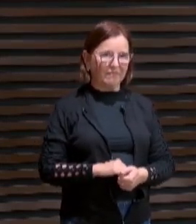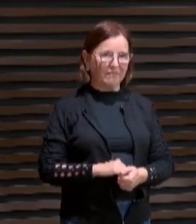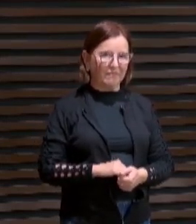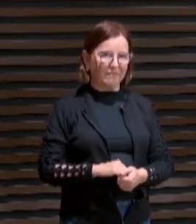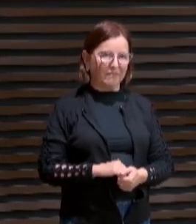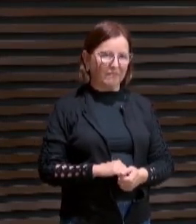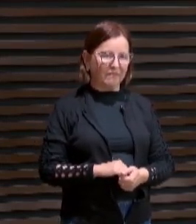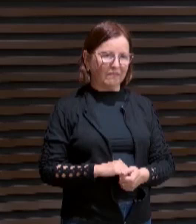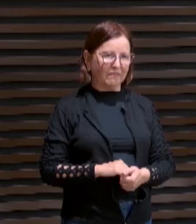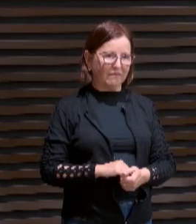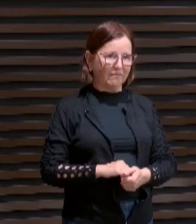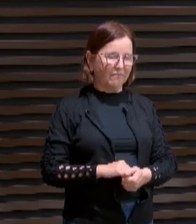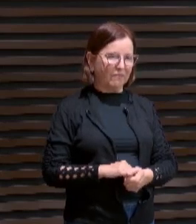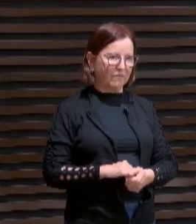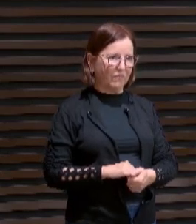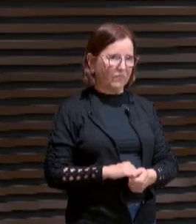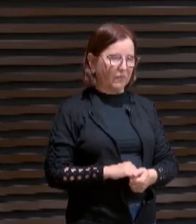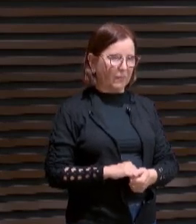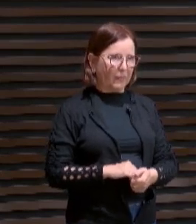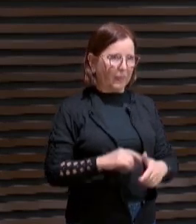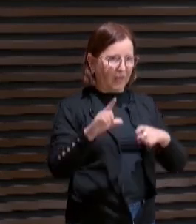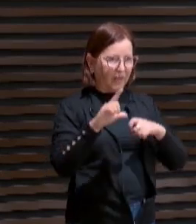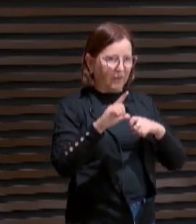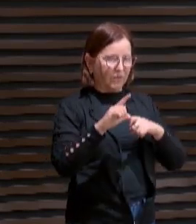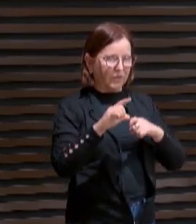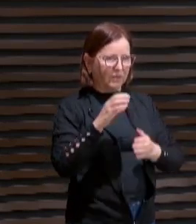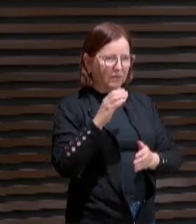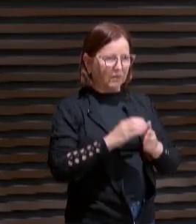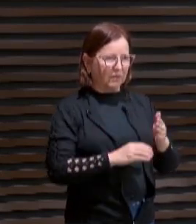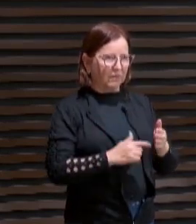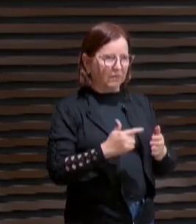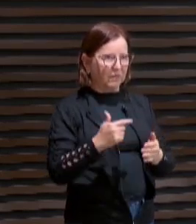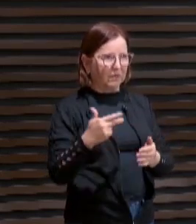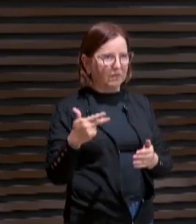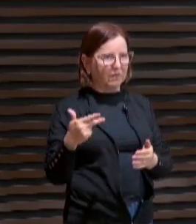Aqui o centurião romano, Lucas 23,